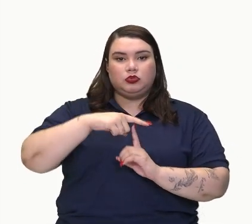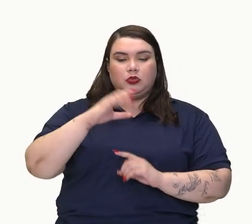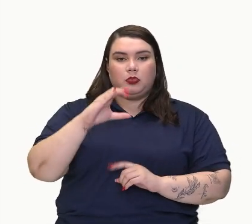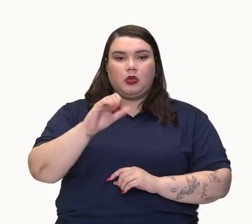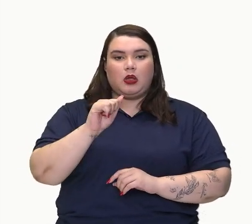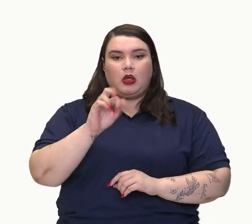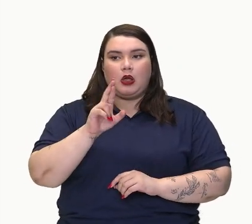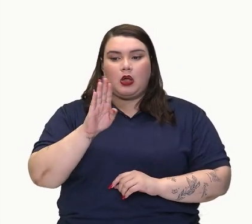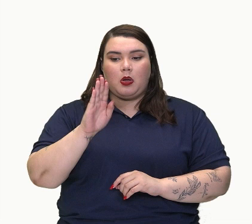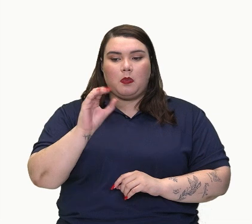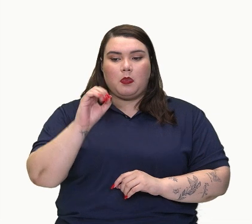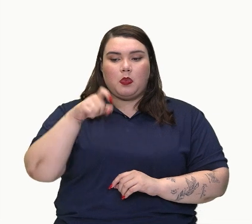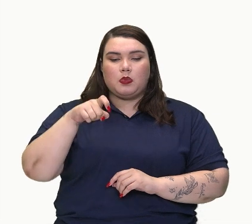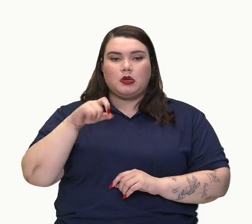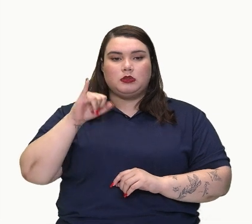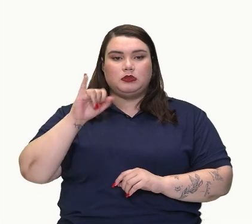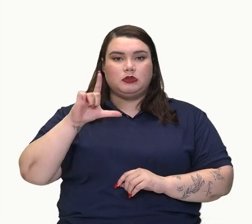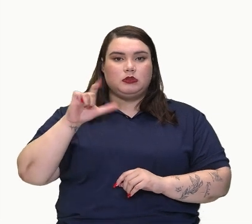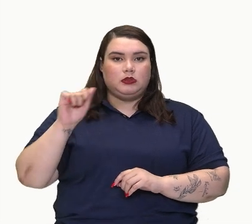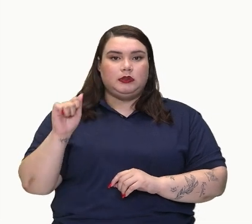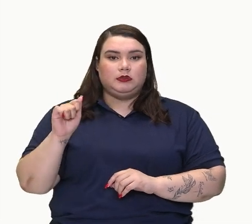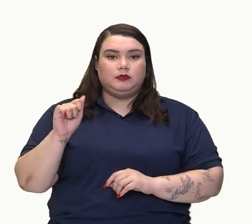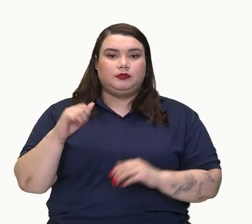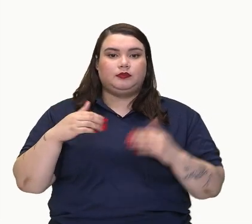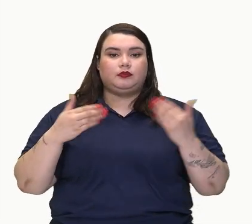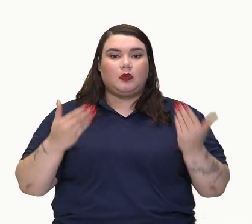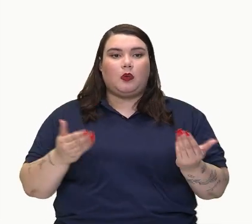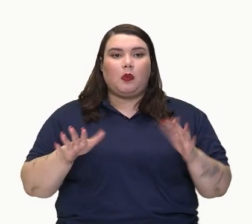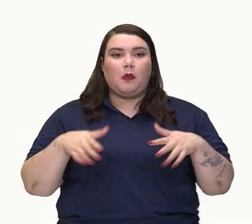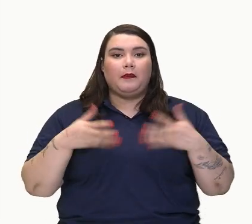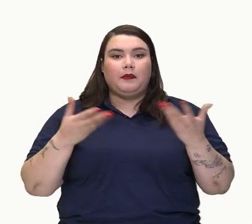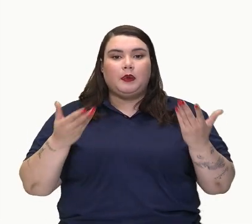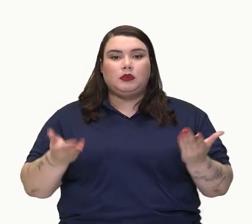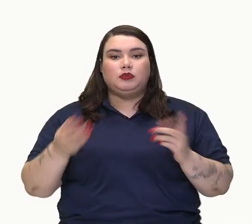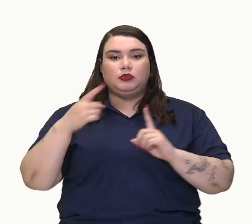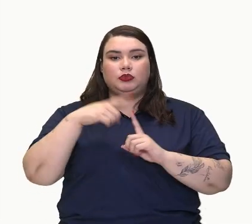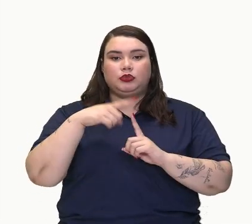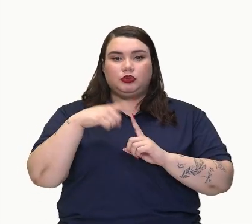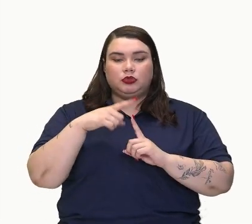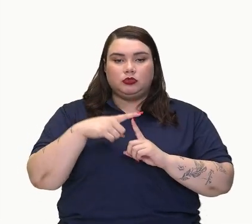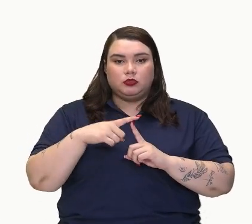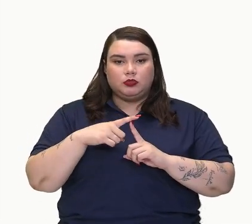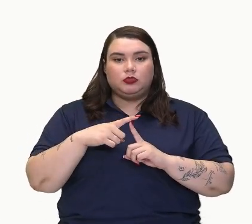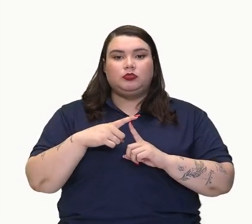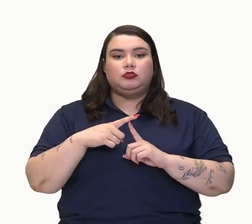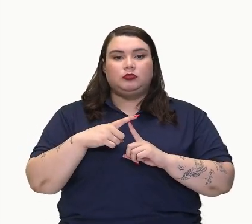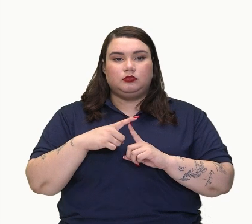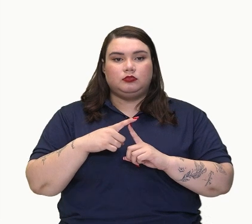tá? Então, novamente, qual é a fórmula molecular desses compostos?